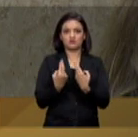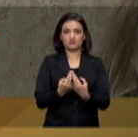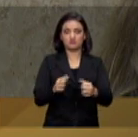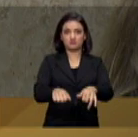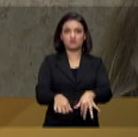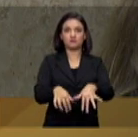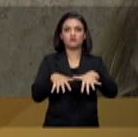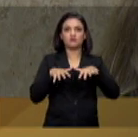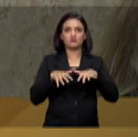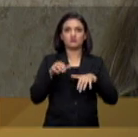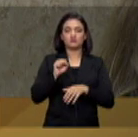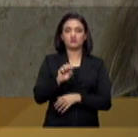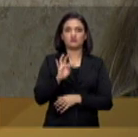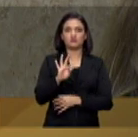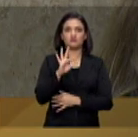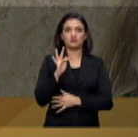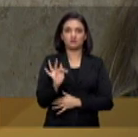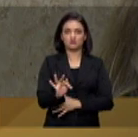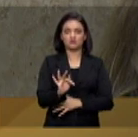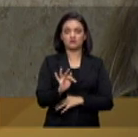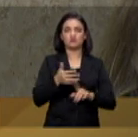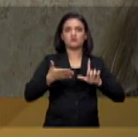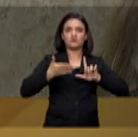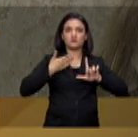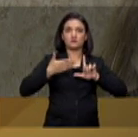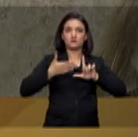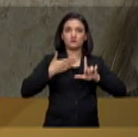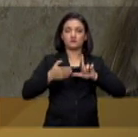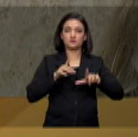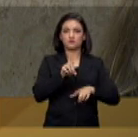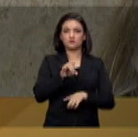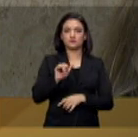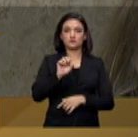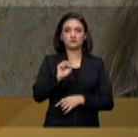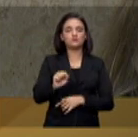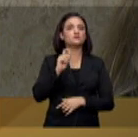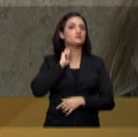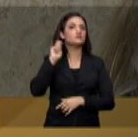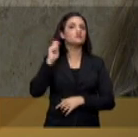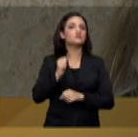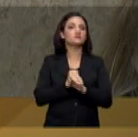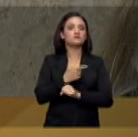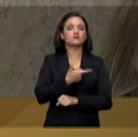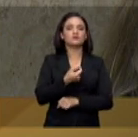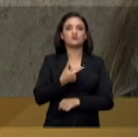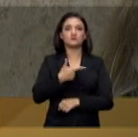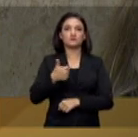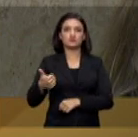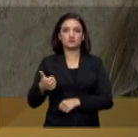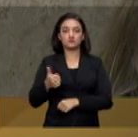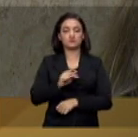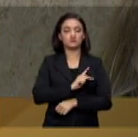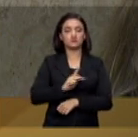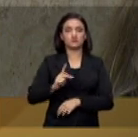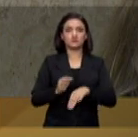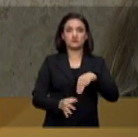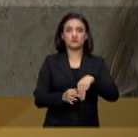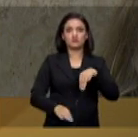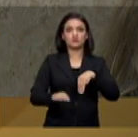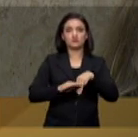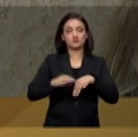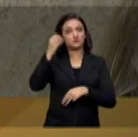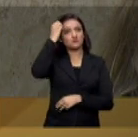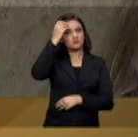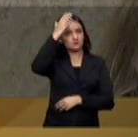do Supremo Tribunal Federal, realizada por videoconferência em 8 de abril de 2020. Presidente do senhor ministro Luiz